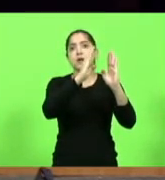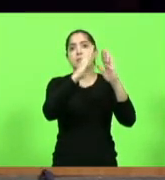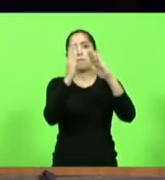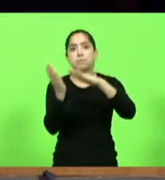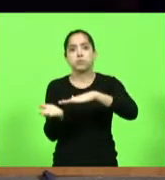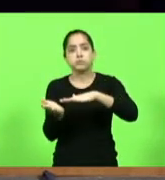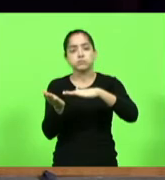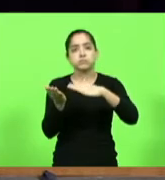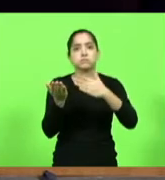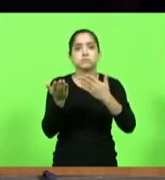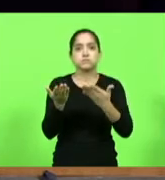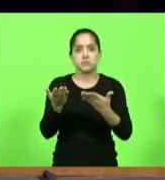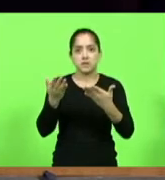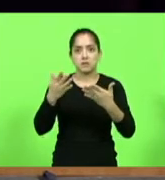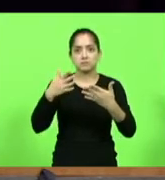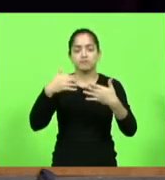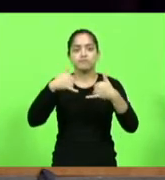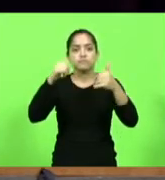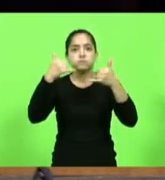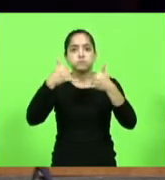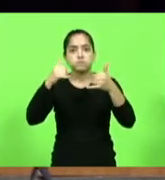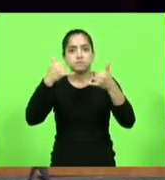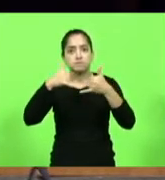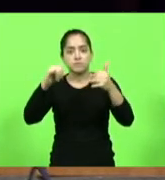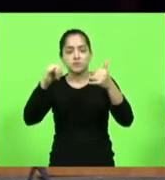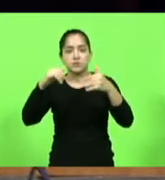transmissão Campos Novos a Videira,